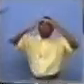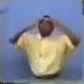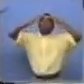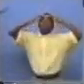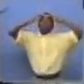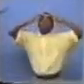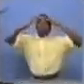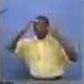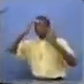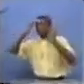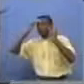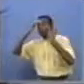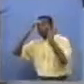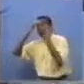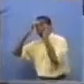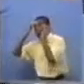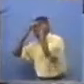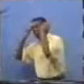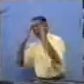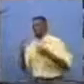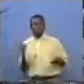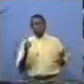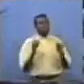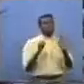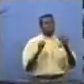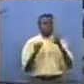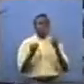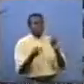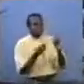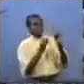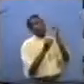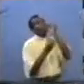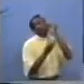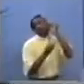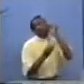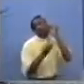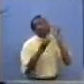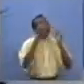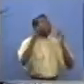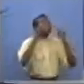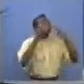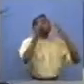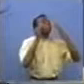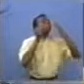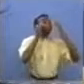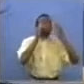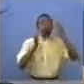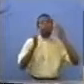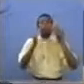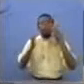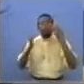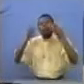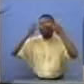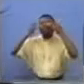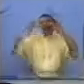passa horas e horas passando creme e jogando e se limpando e arrumando e ajeita. E quando a pessoa abre a